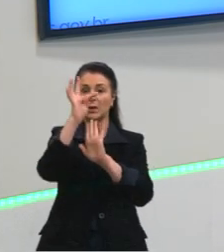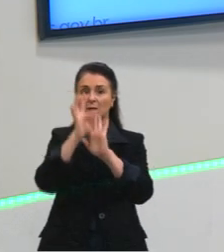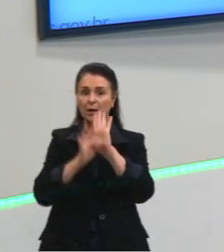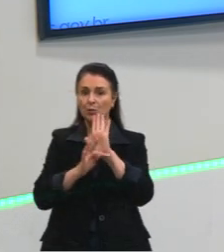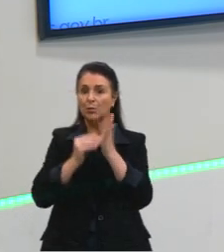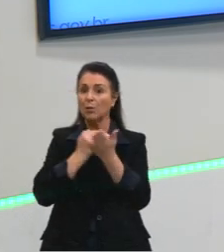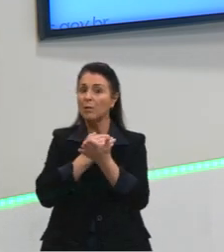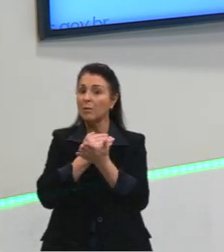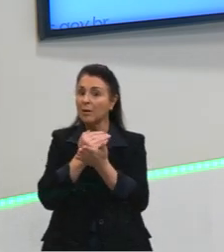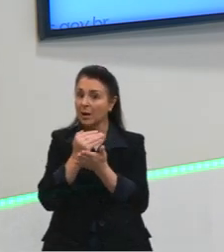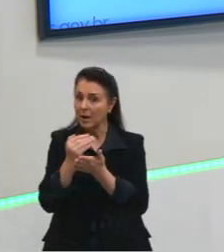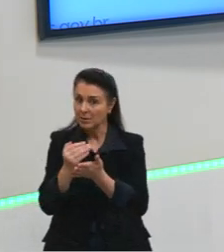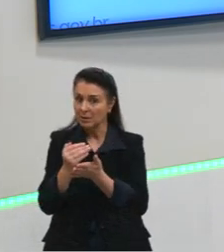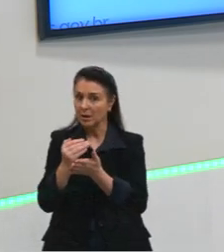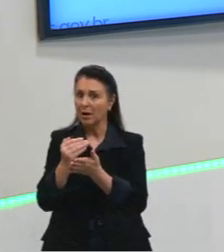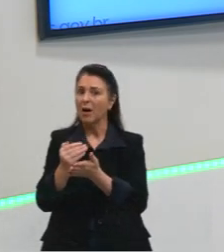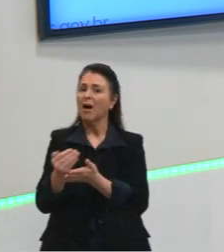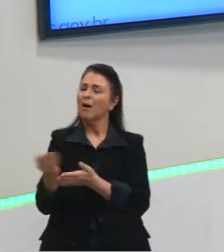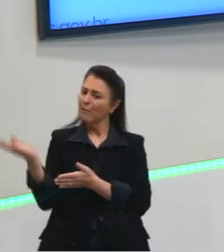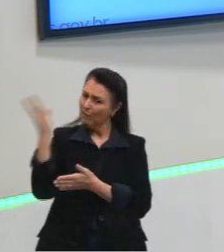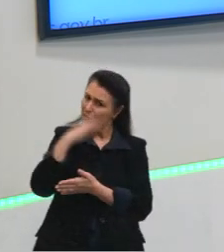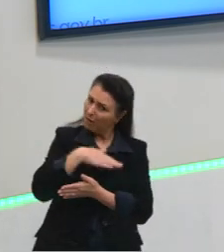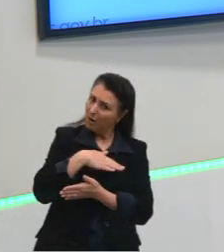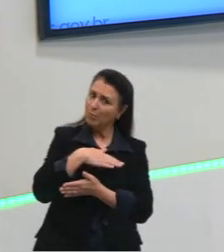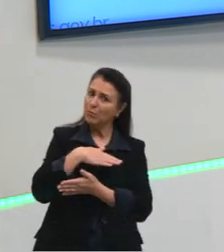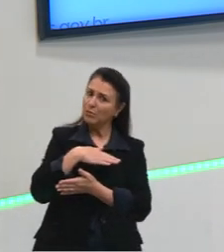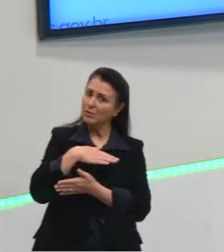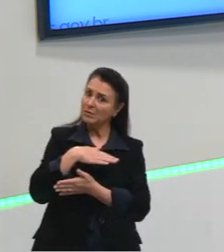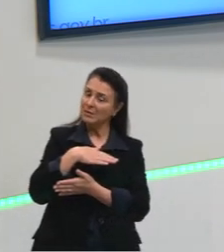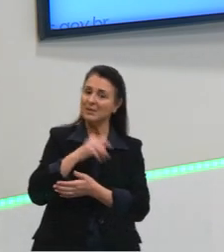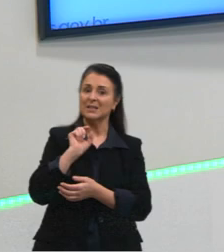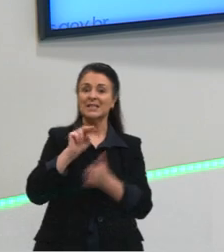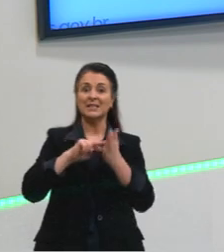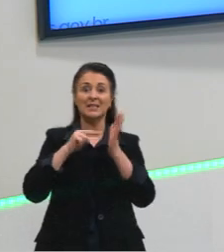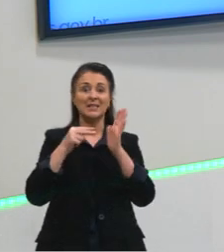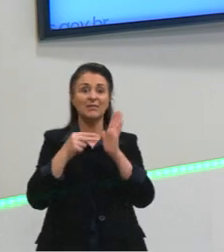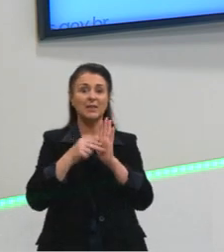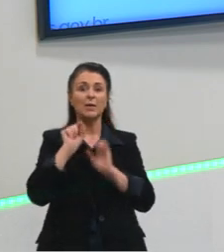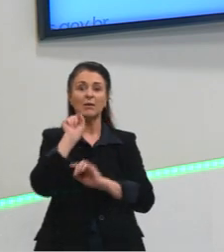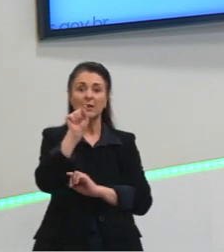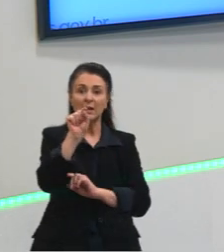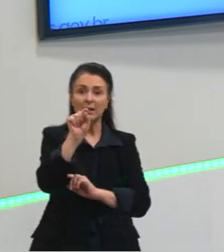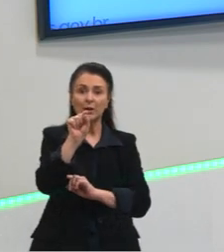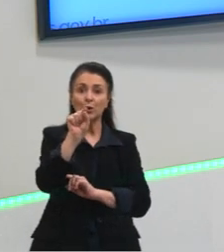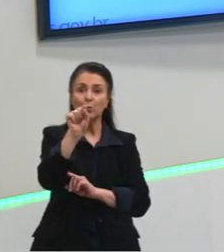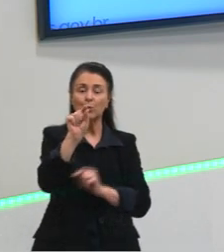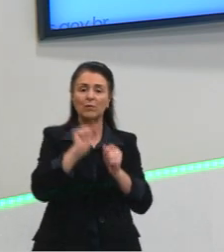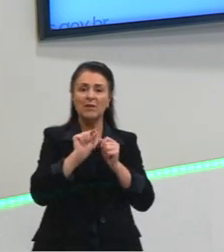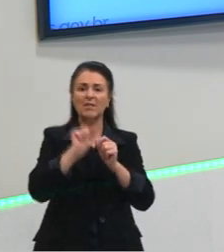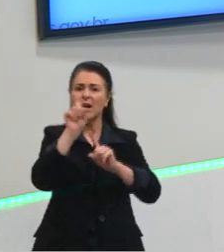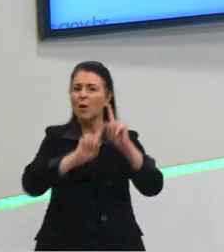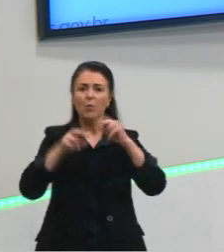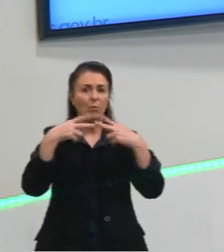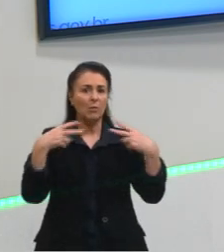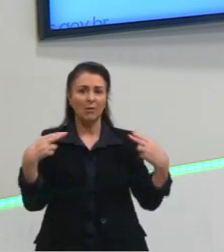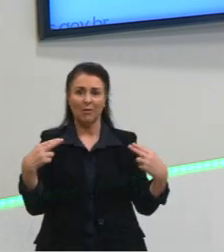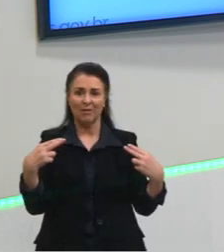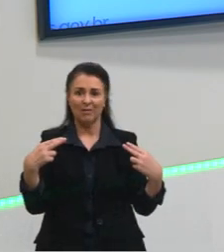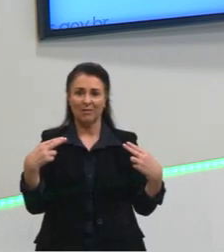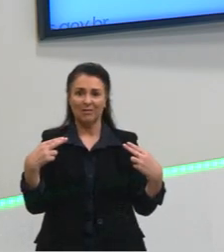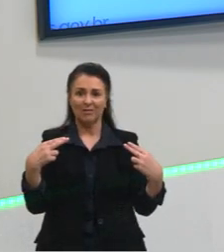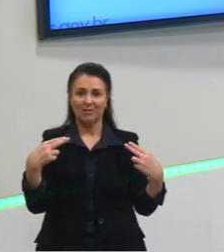começa dizendo Vamos calçar ele tá querendo que tu tome uma atitude com relação a isso